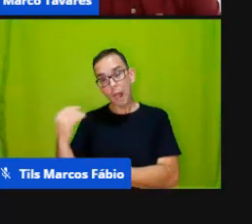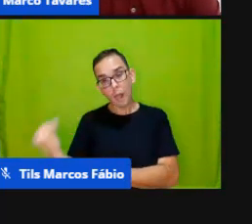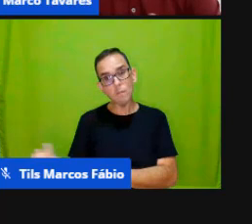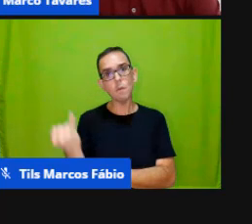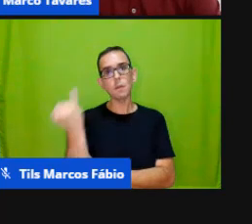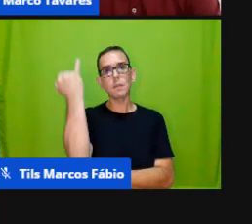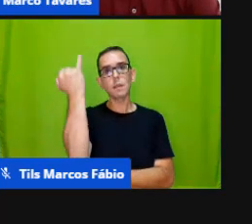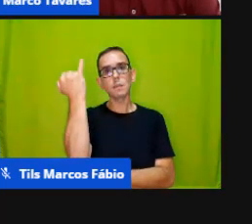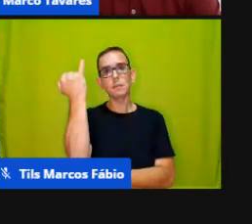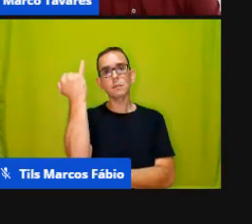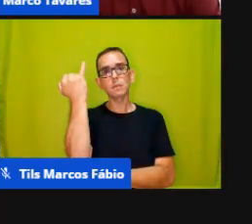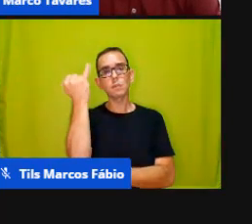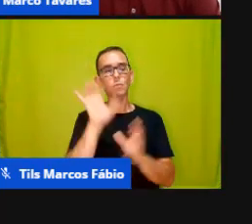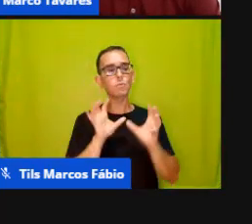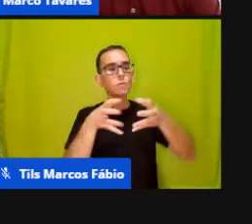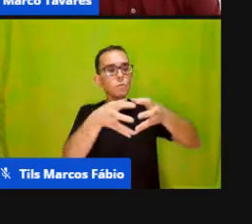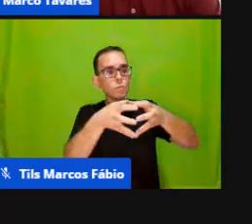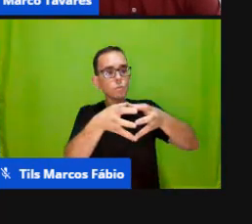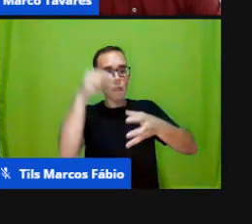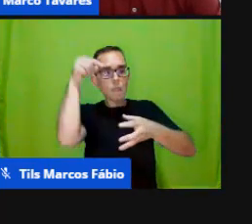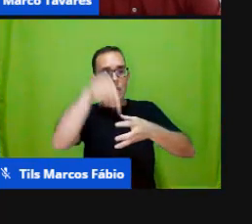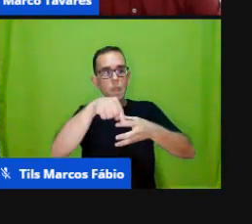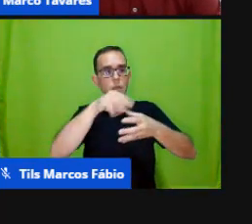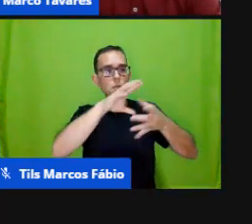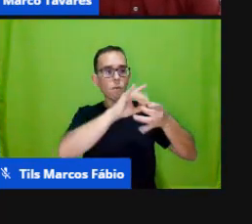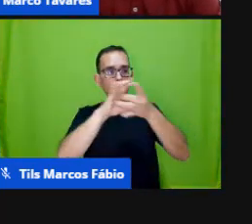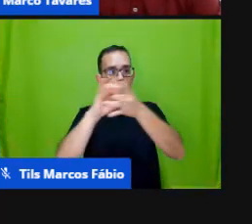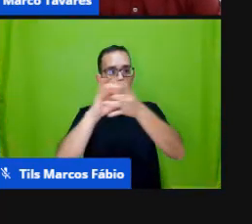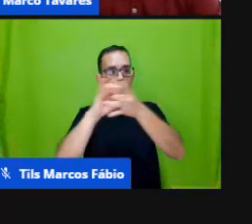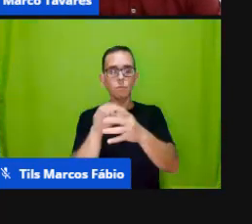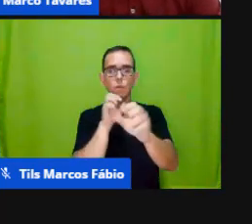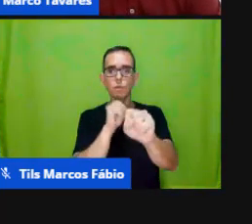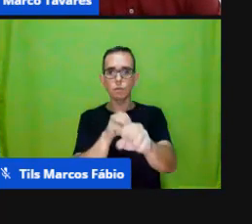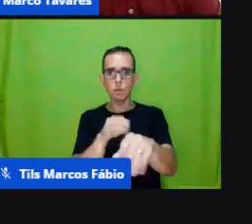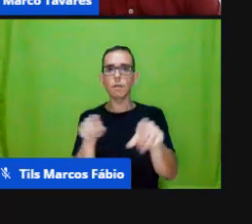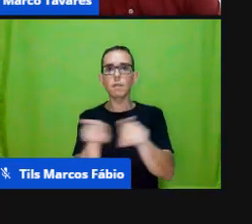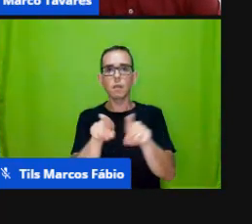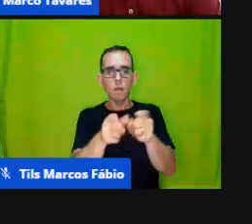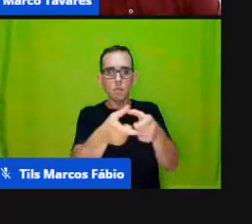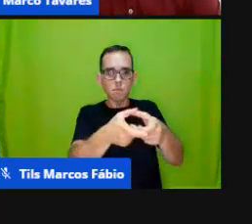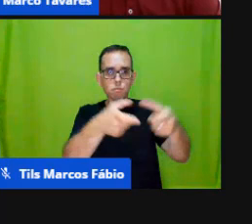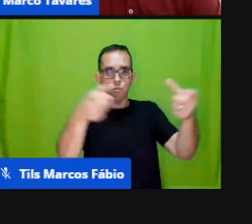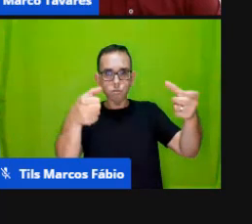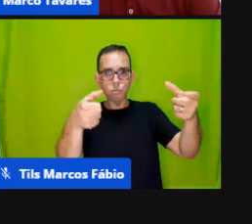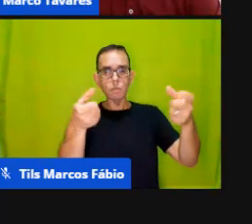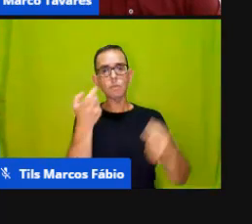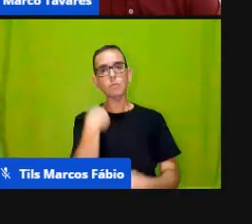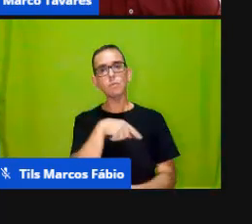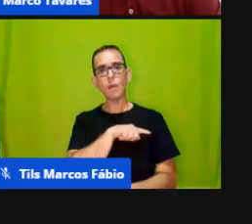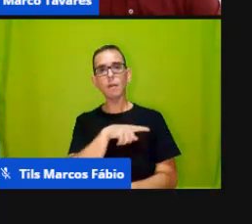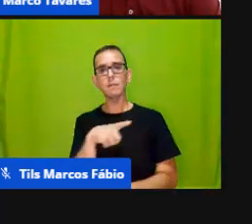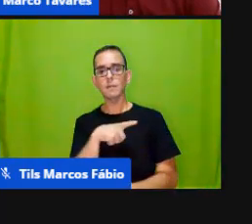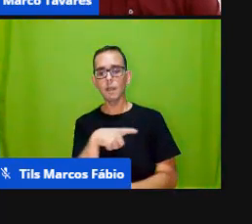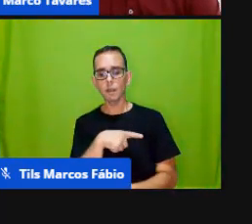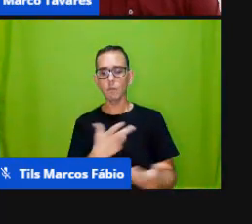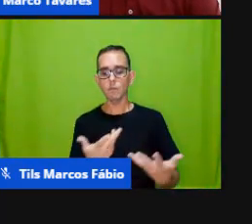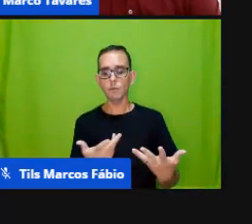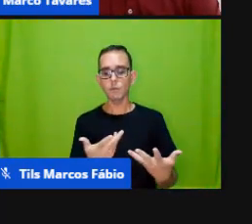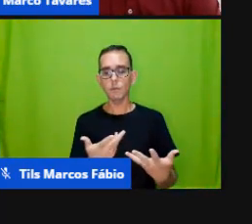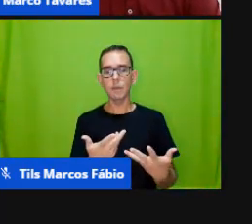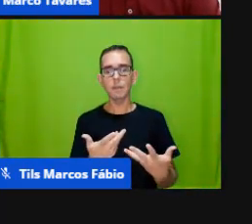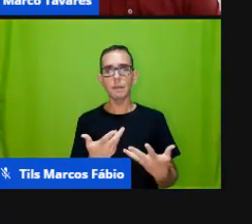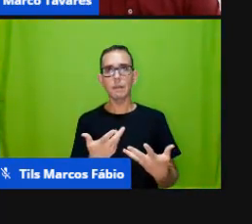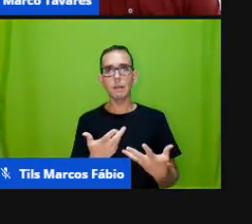da divisão nesse contexto educacional também cresceu, e hoje a gente tem, graças a uma